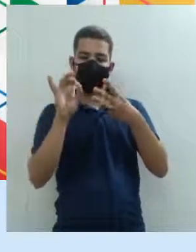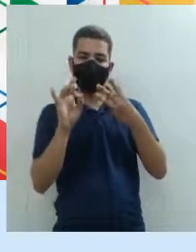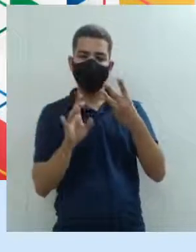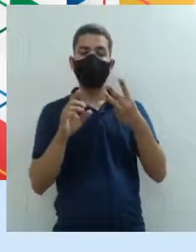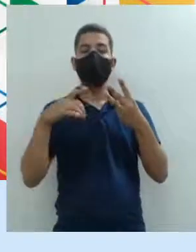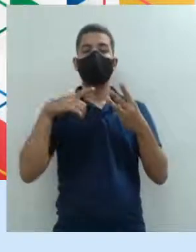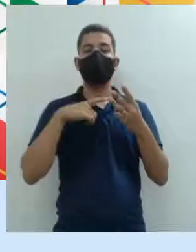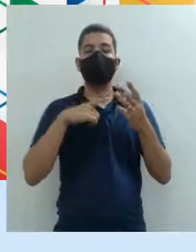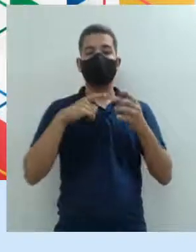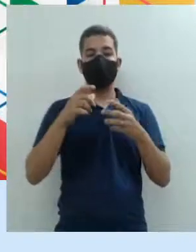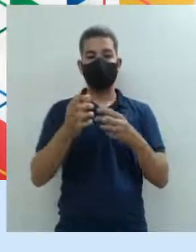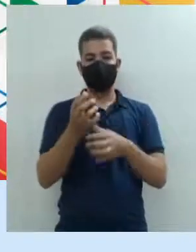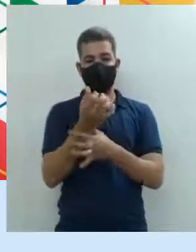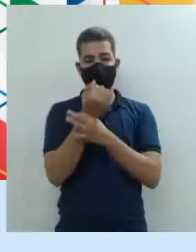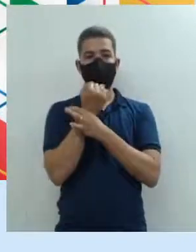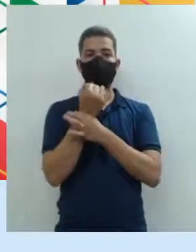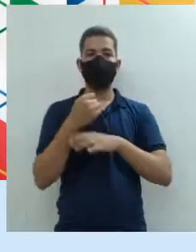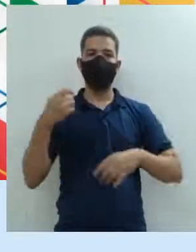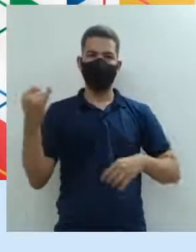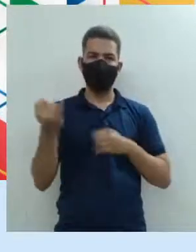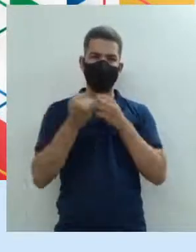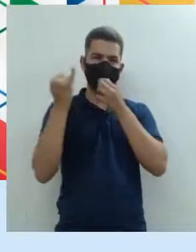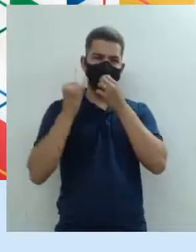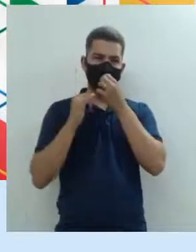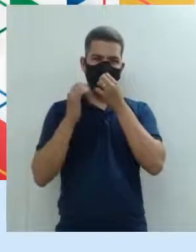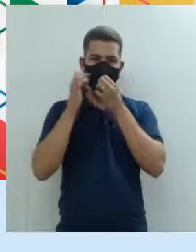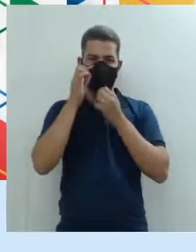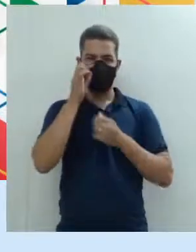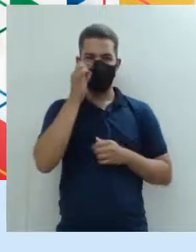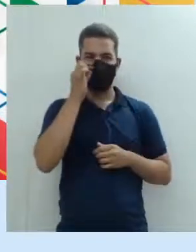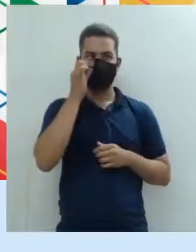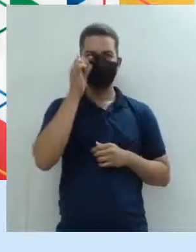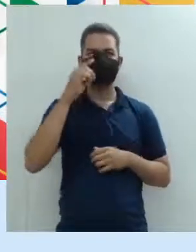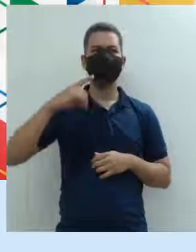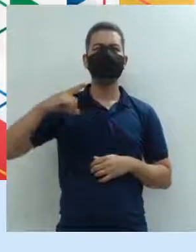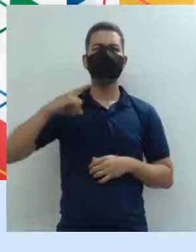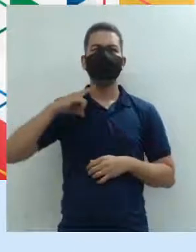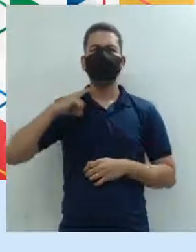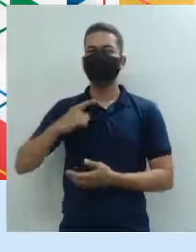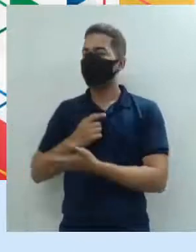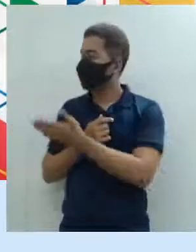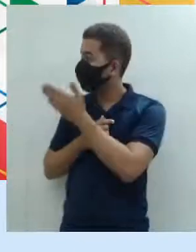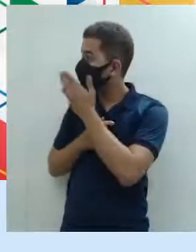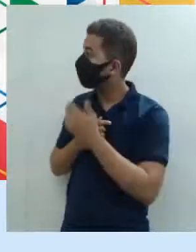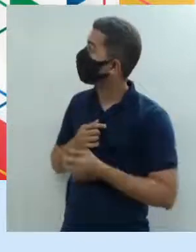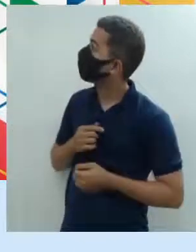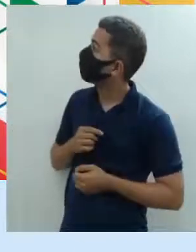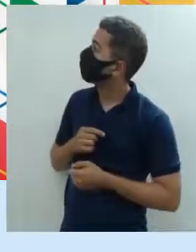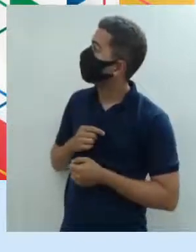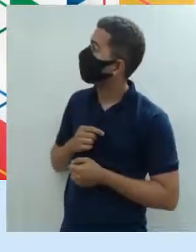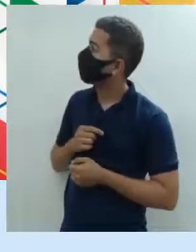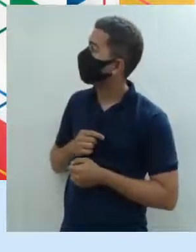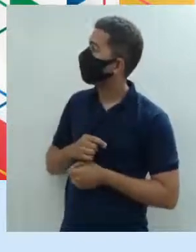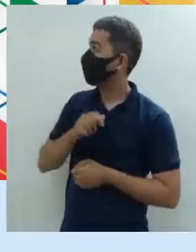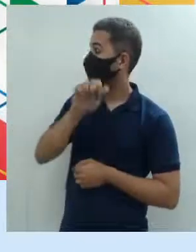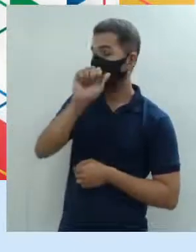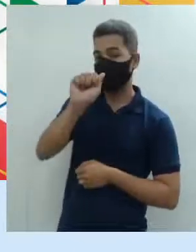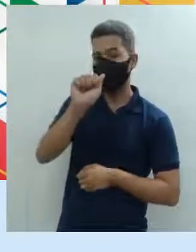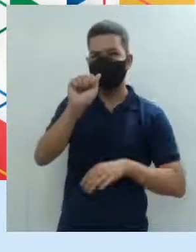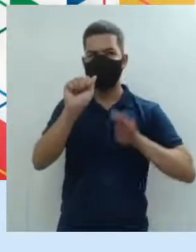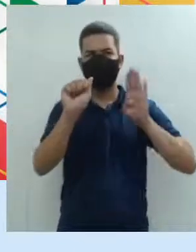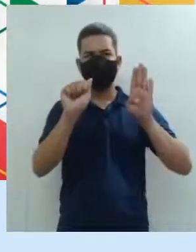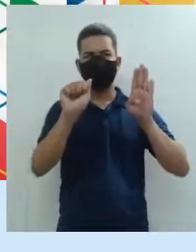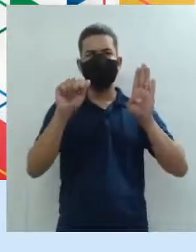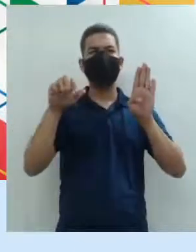aí nesses conteúdos. Então, vamos lá. Eu tenho aí o meu corpo A e o meu corpo B, onde vocês percebam que o